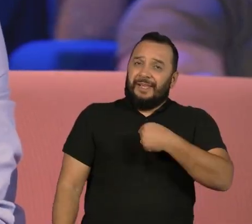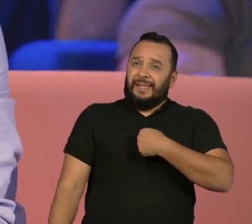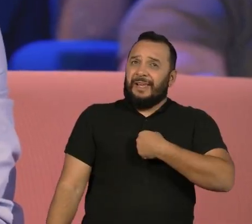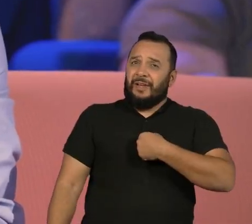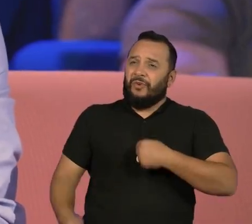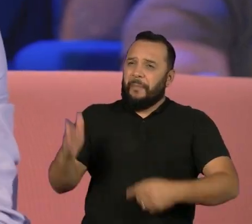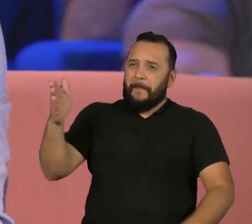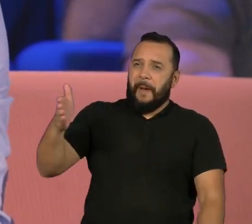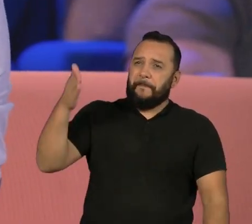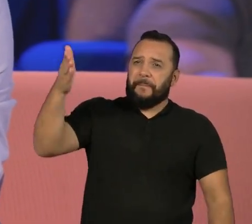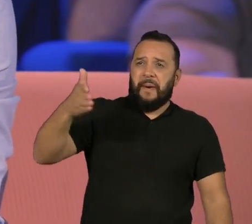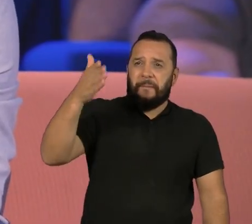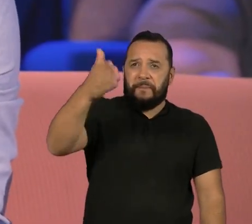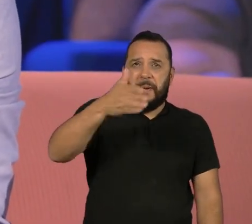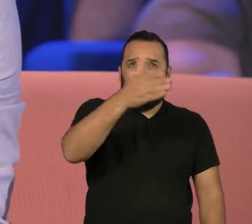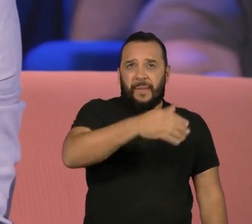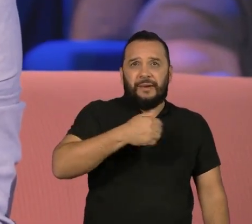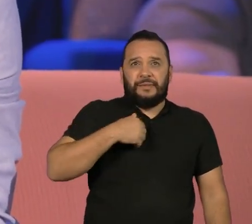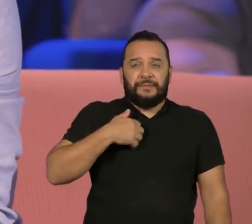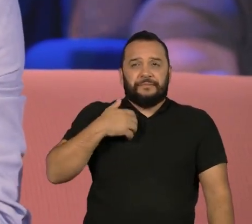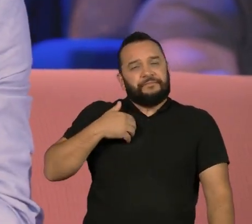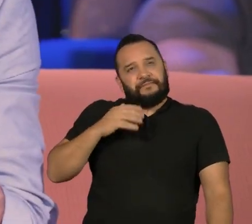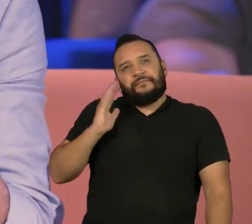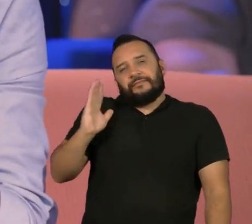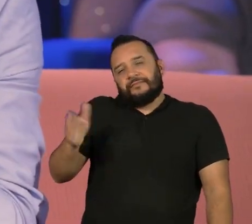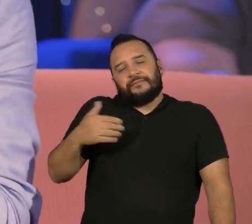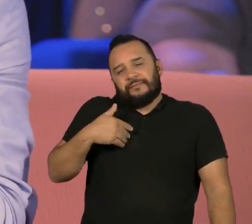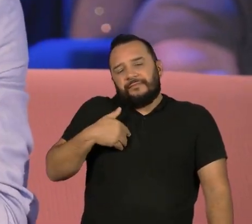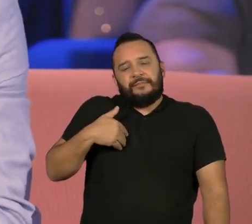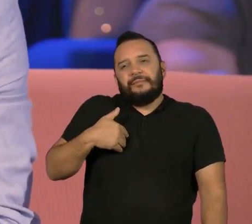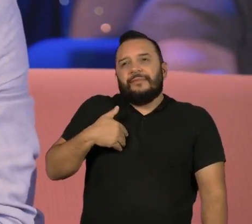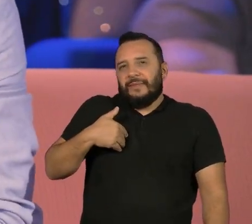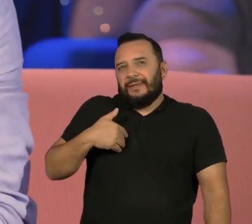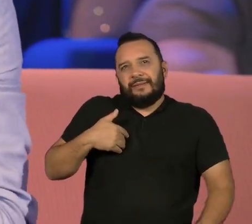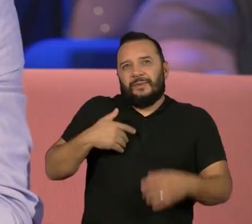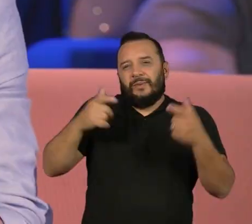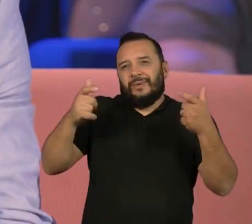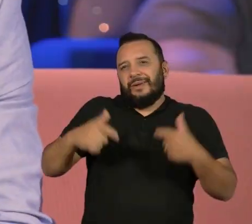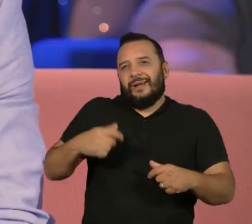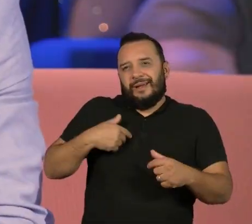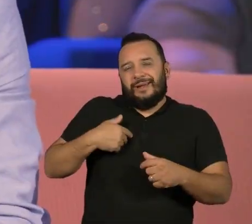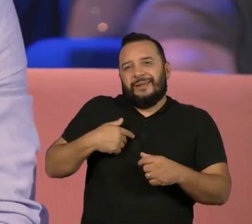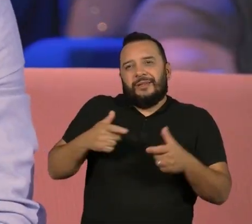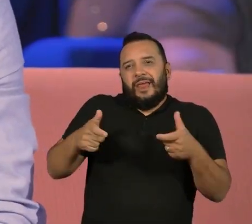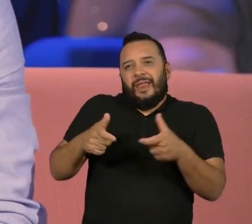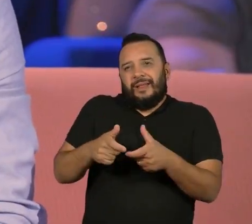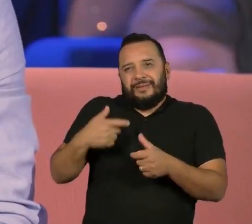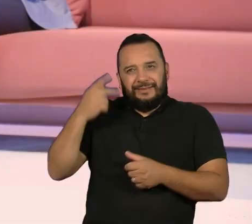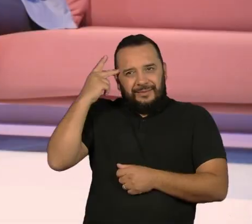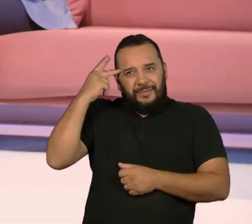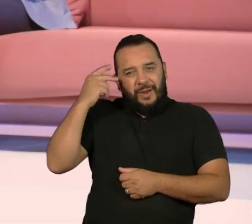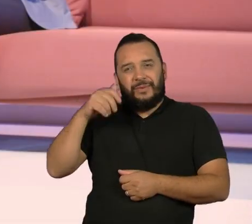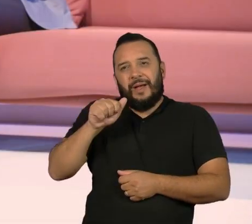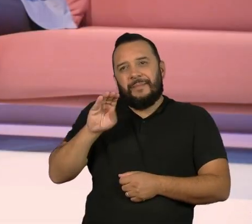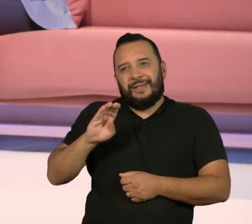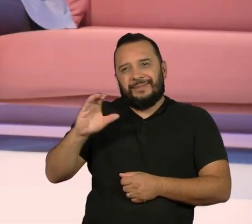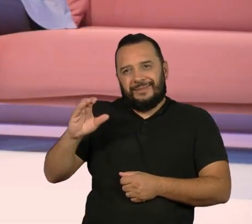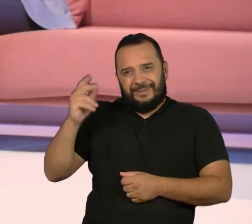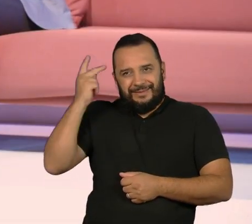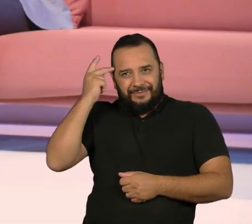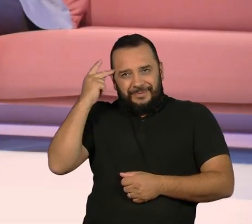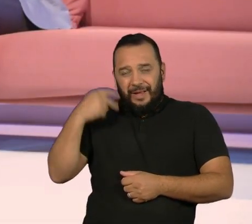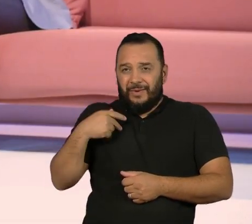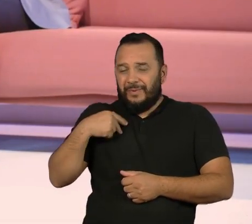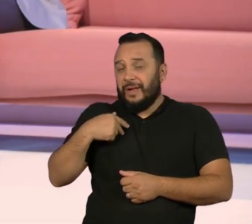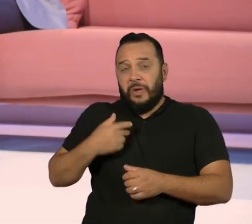fui explorando, assim. Eu saí de São Bernardo, assim, tipo, uma cidade pequena de São Paulo. E é isso, eu